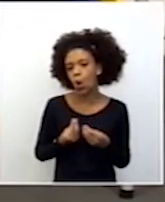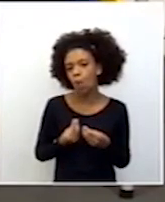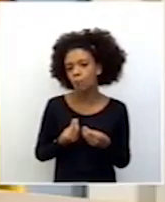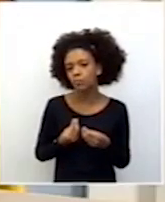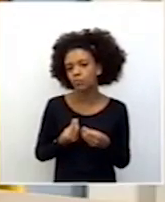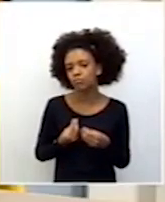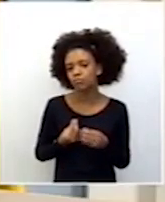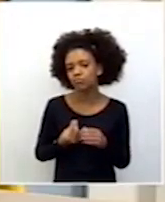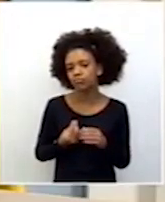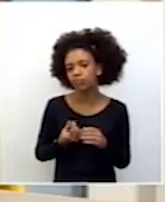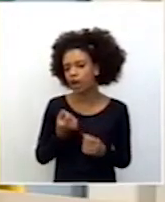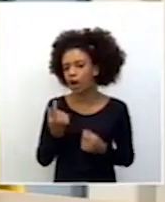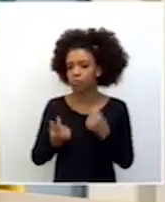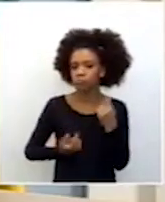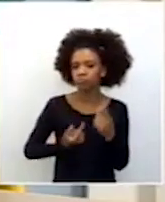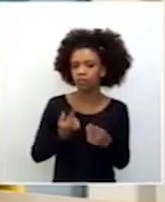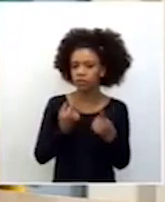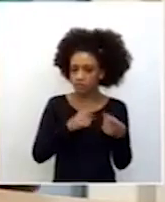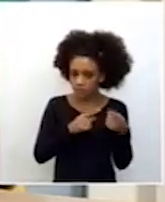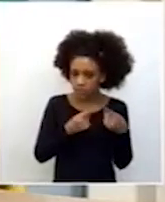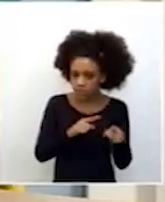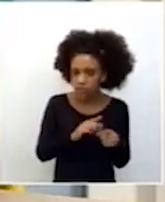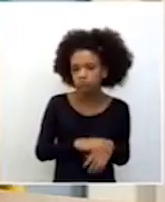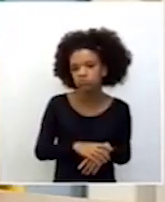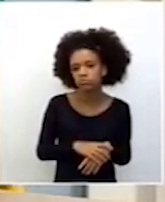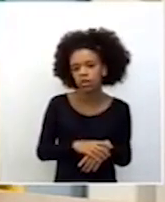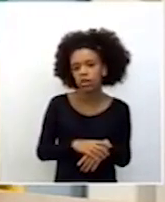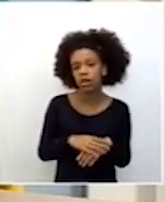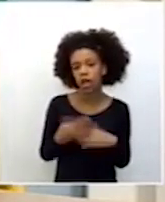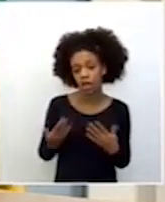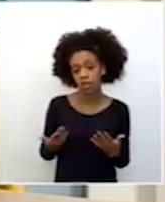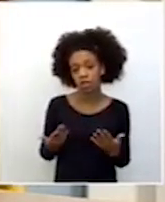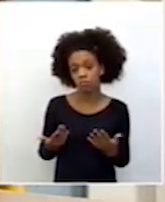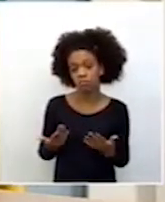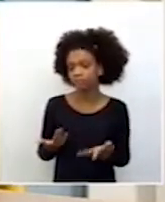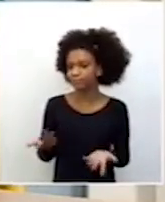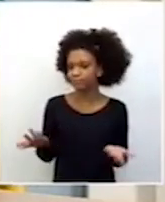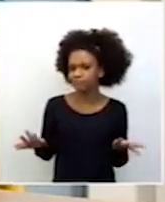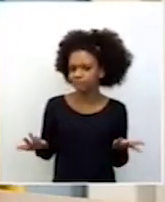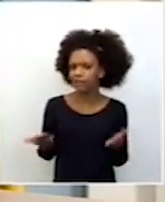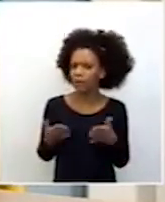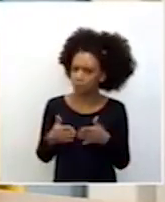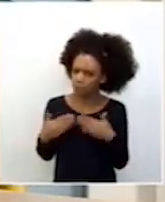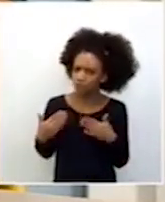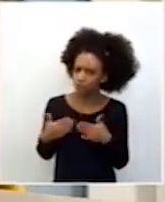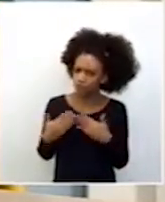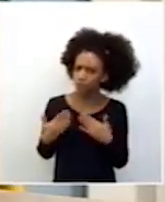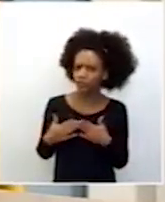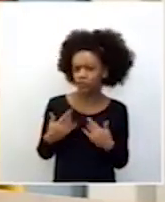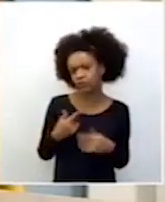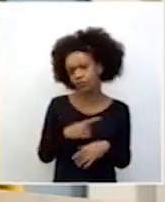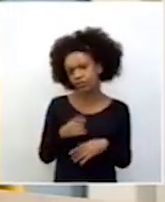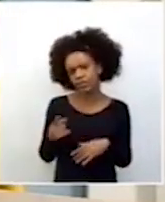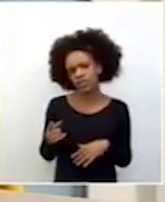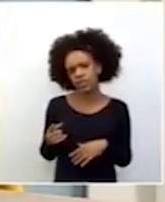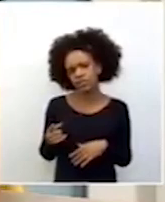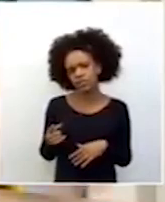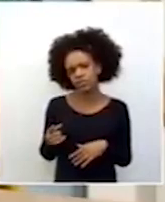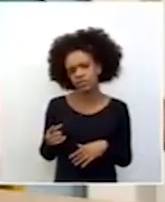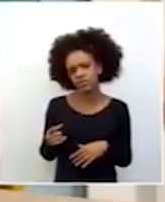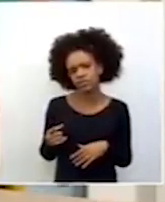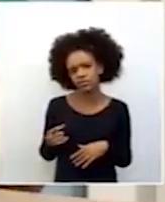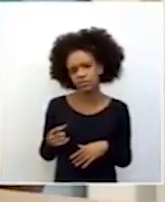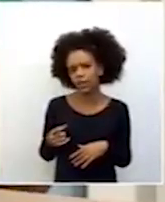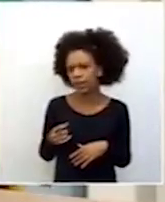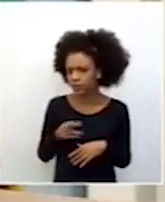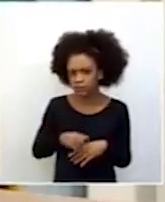ponto, fazer alguma crítica a partir dessa noção do ridículo. Gente, por favor, vocês que não usam